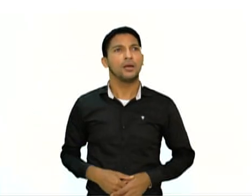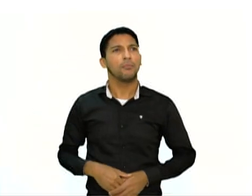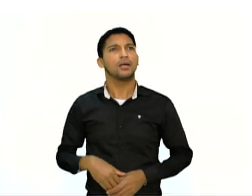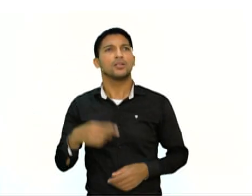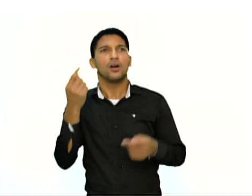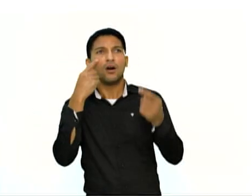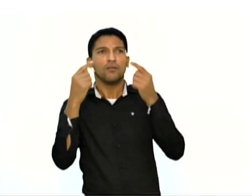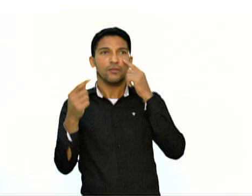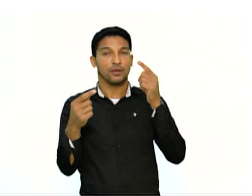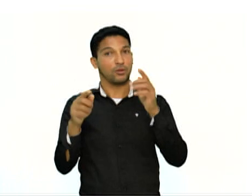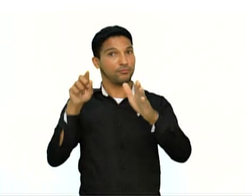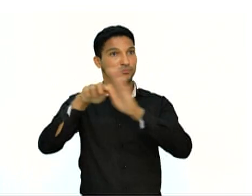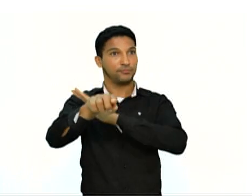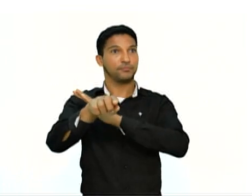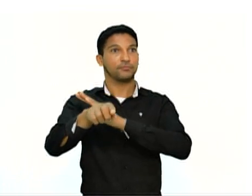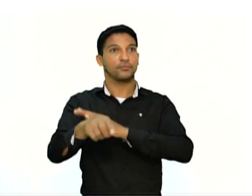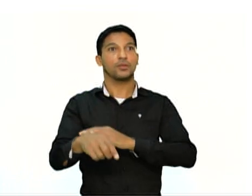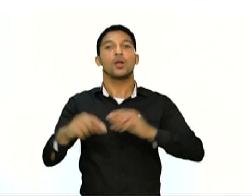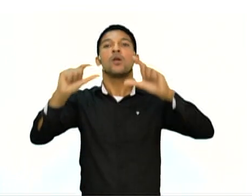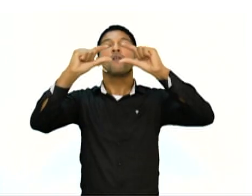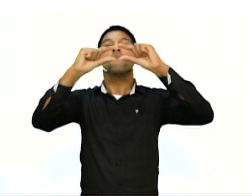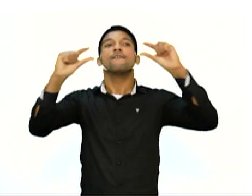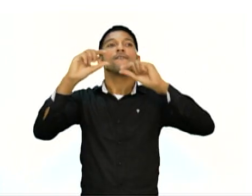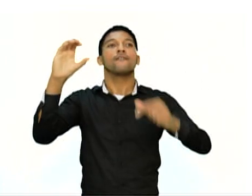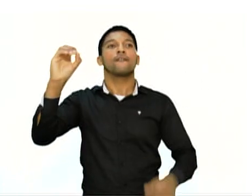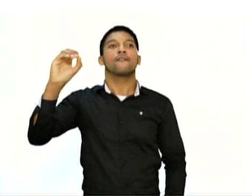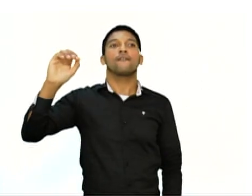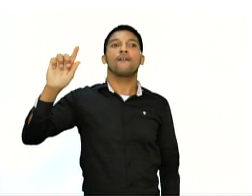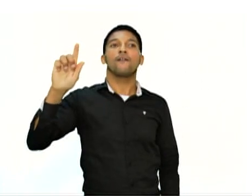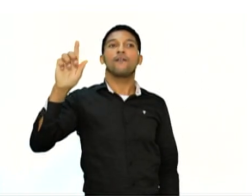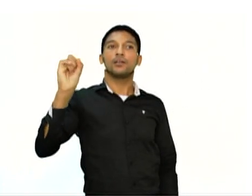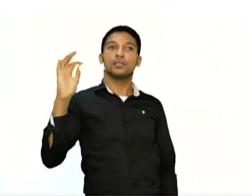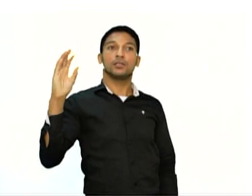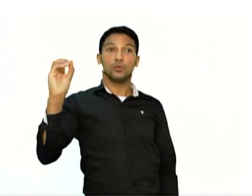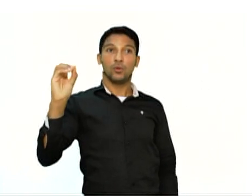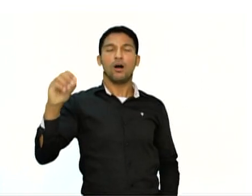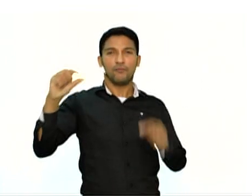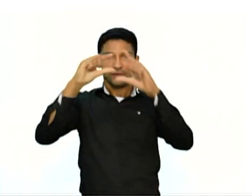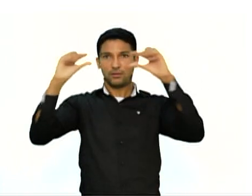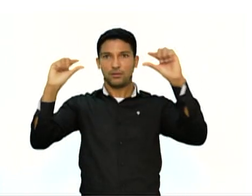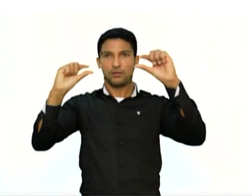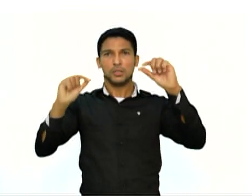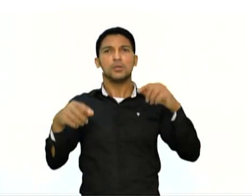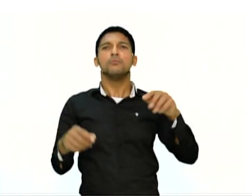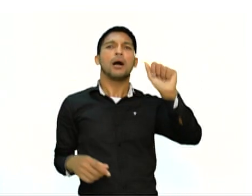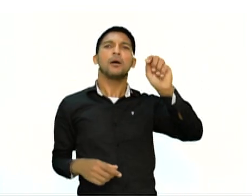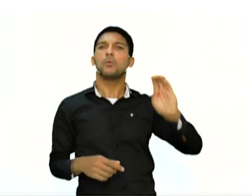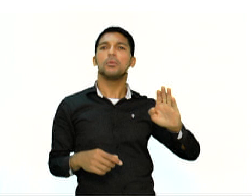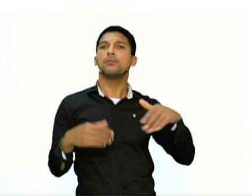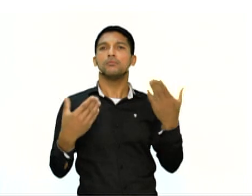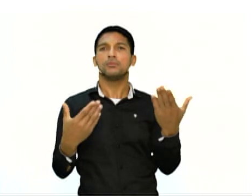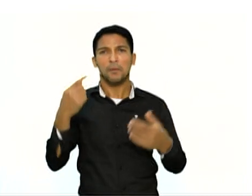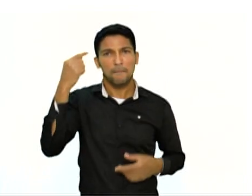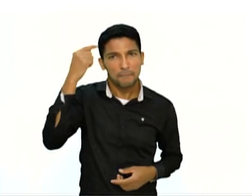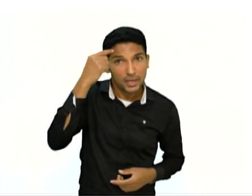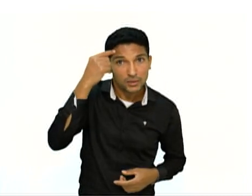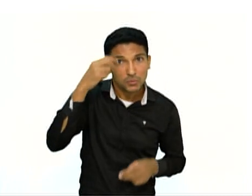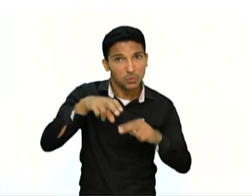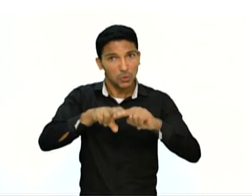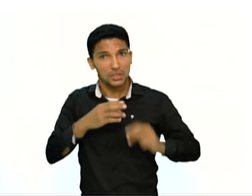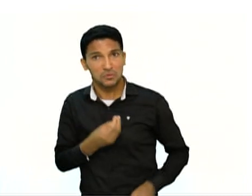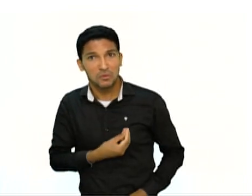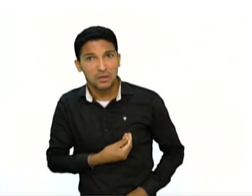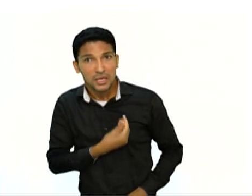que significa? A letra A, penso, logo reflito, ou letra B, penso, logo existo? Então você tem aí